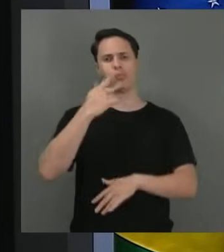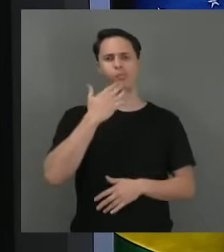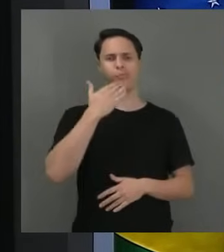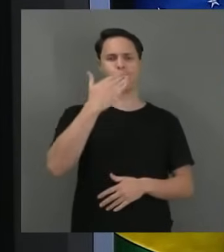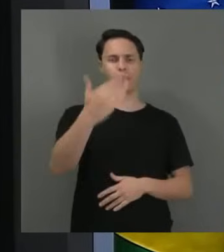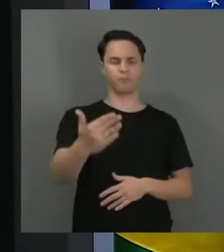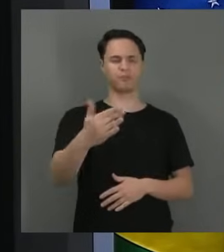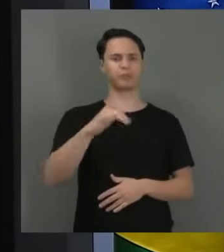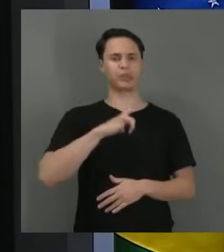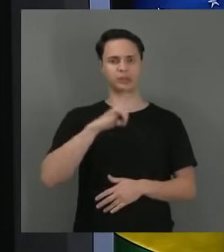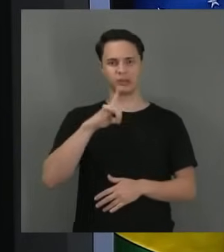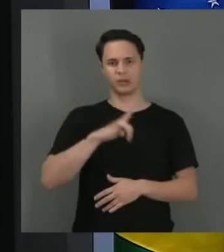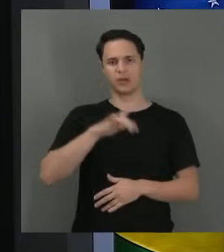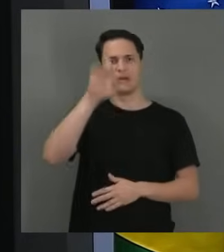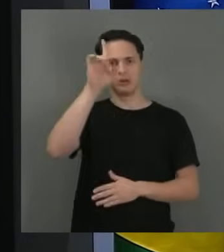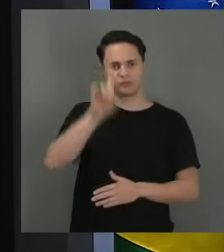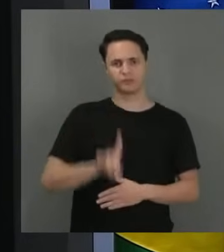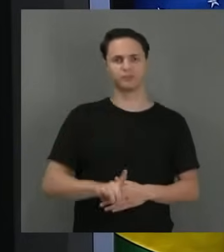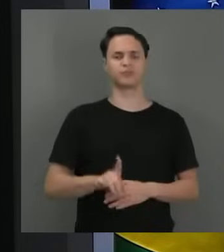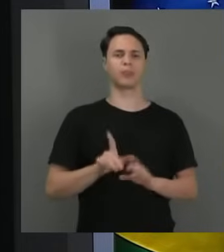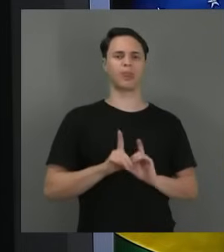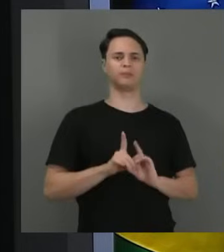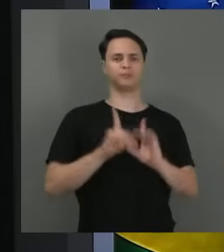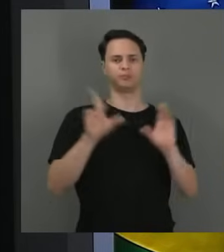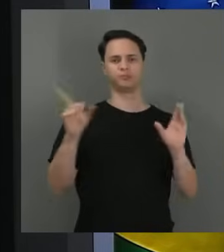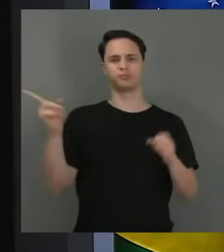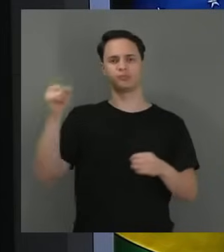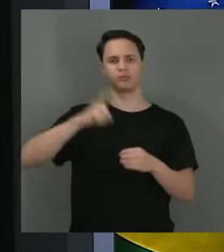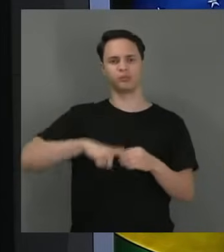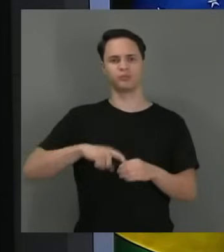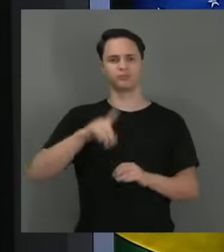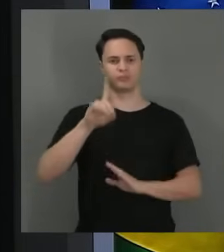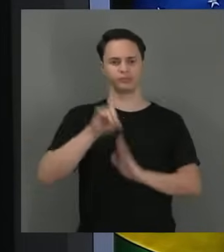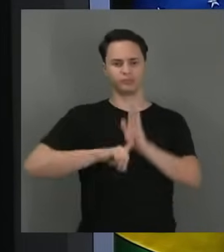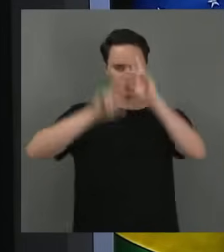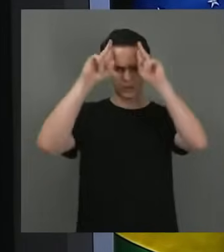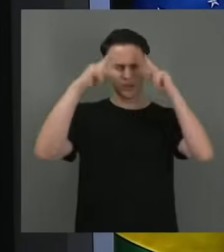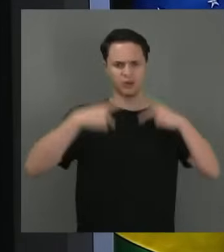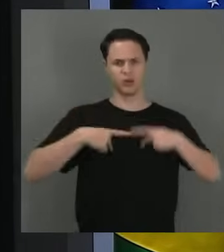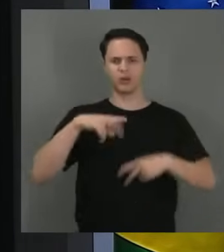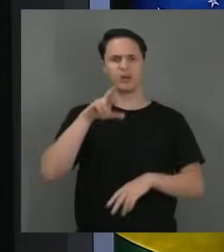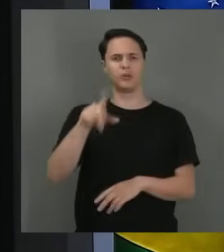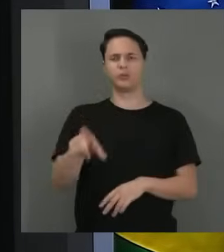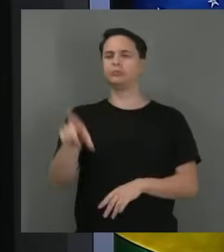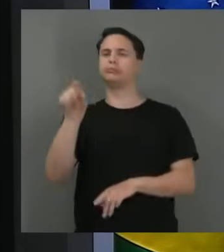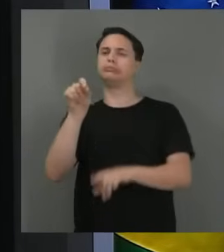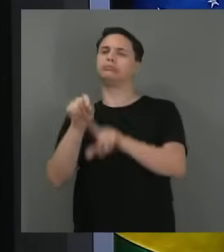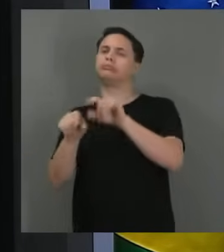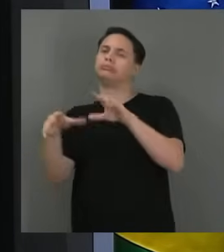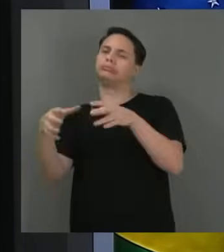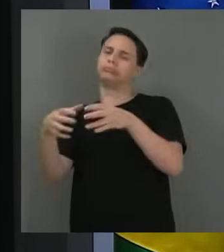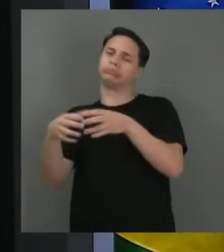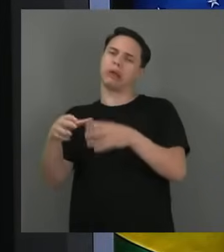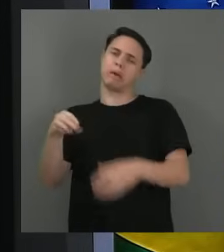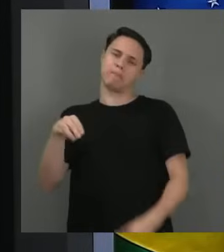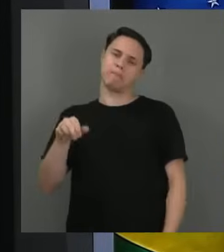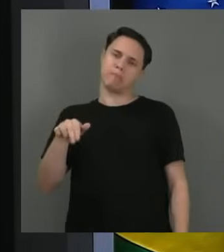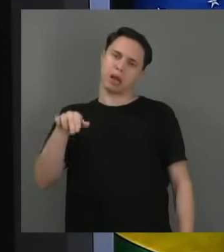Estado Democrático de Direito, pela volta dos direitos humanos e não direito seletivo dos